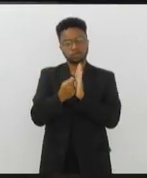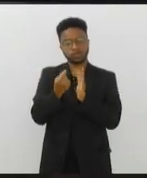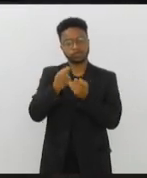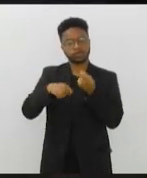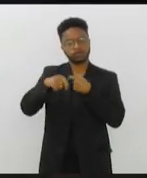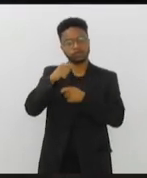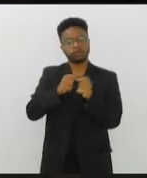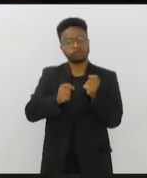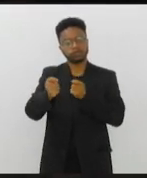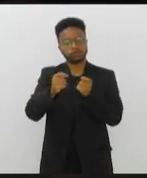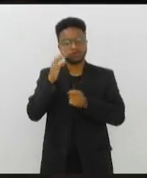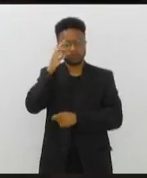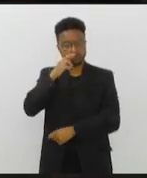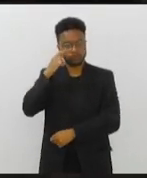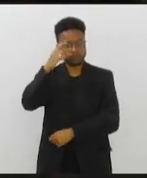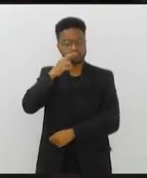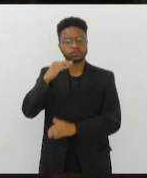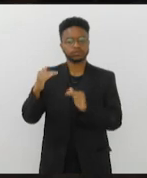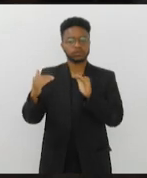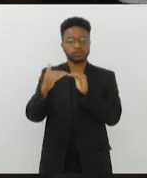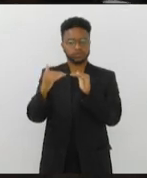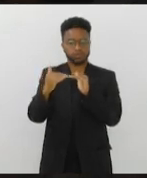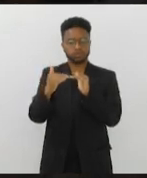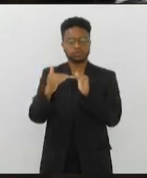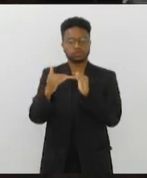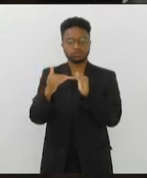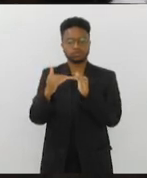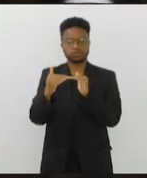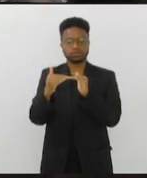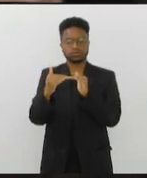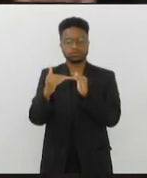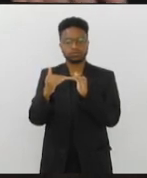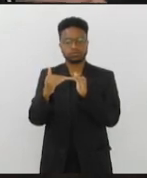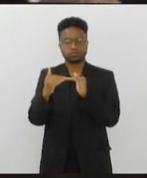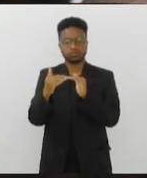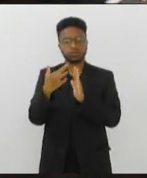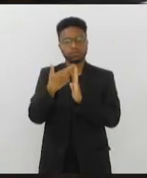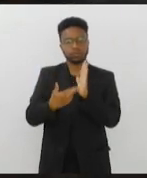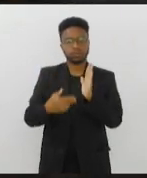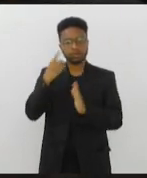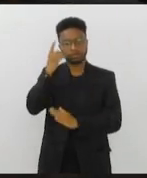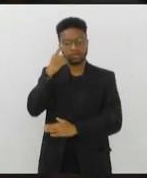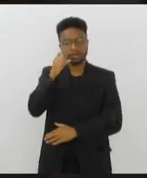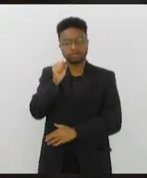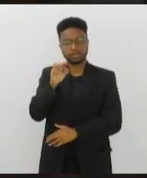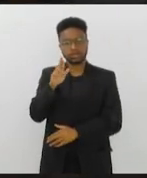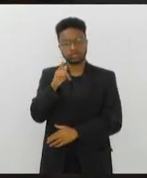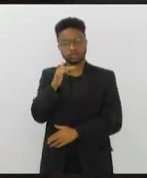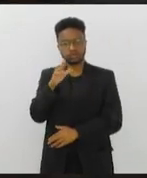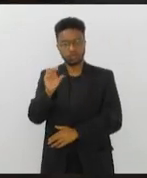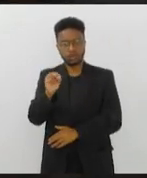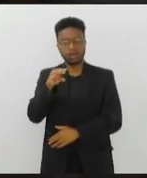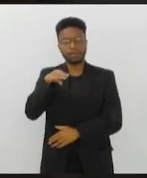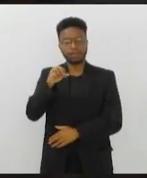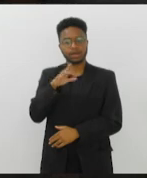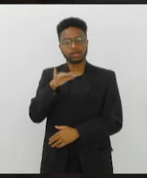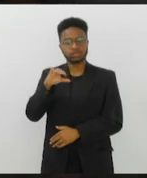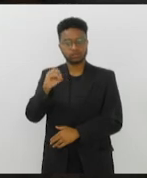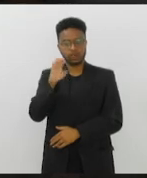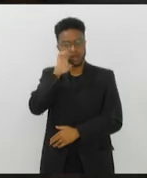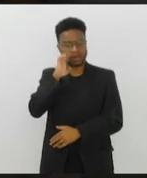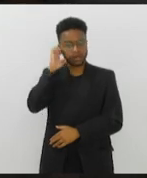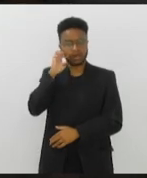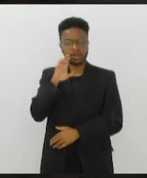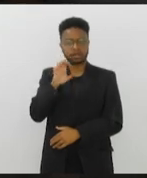Finanças, Fiscalização Financeira e Controle favorável. Relatores, deputados Dr. Serginho, Márcio Gualberto, Élica Takimoto e